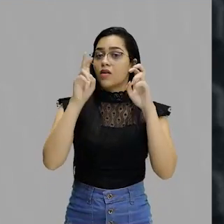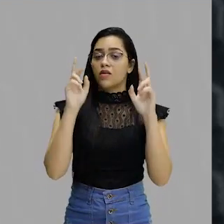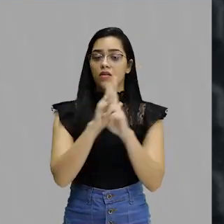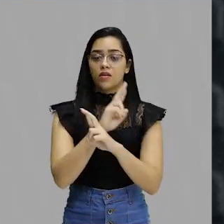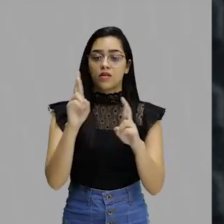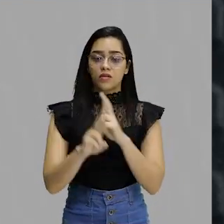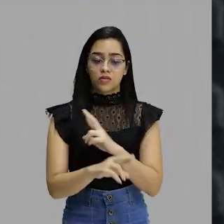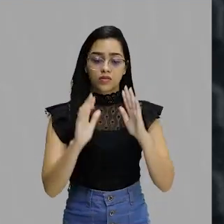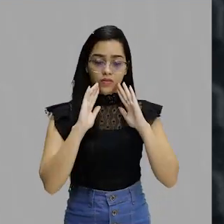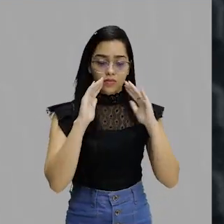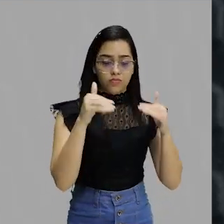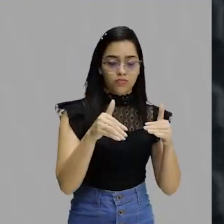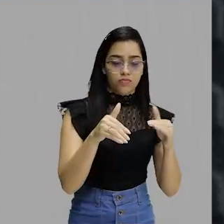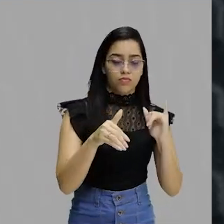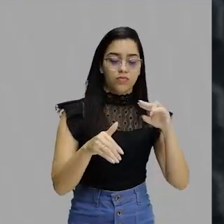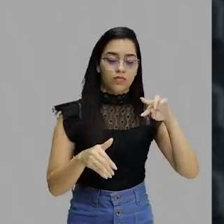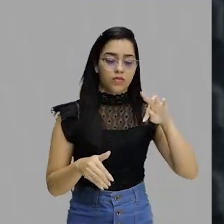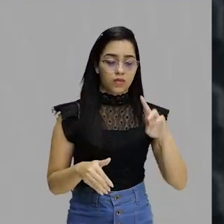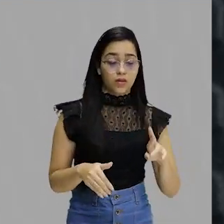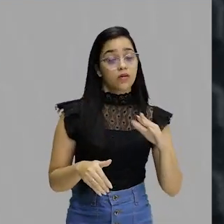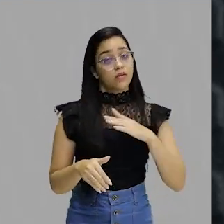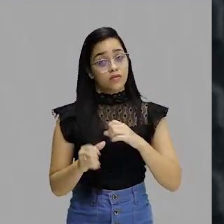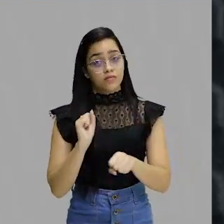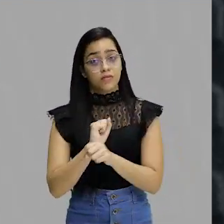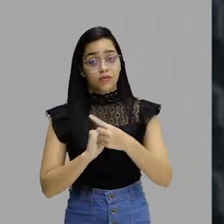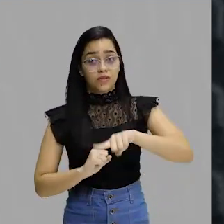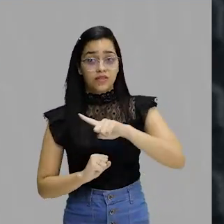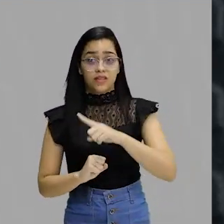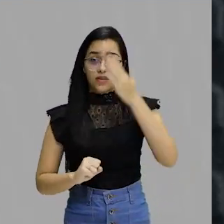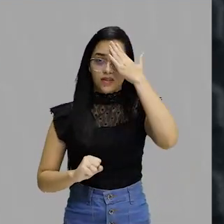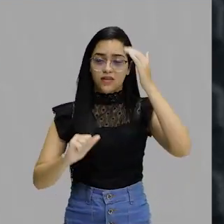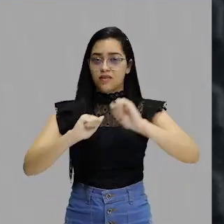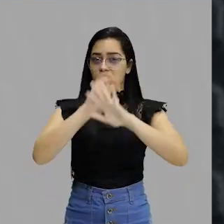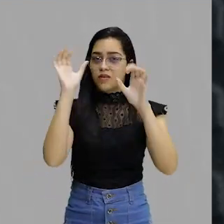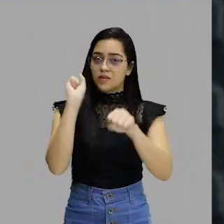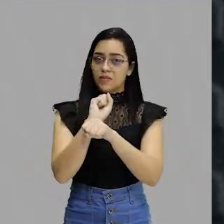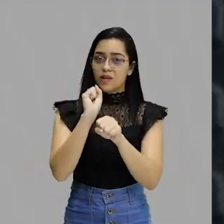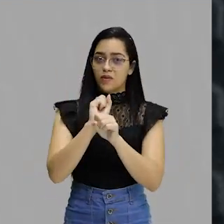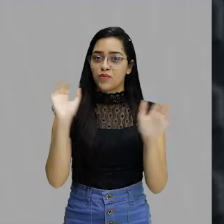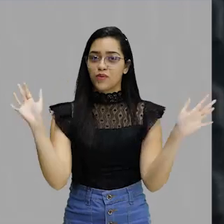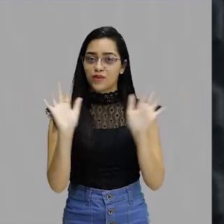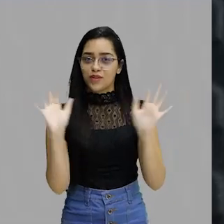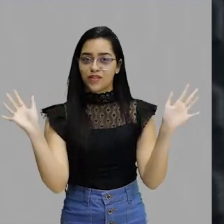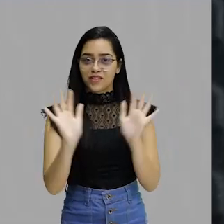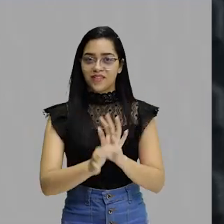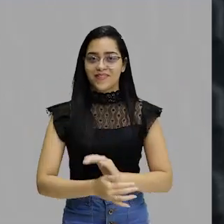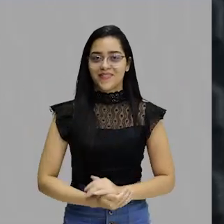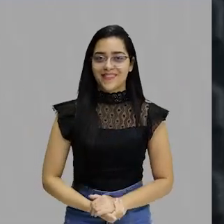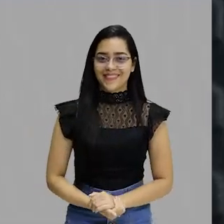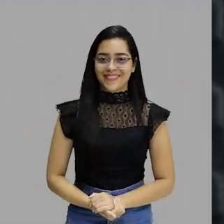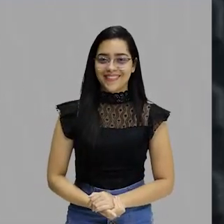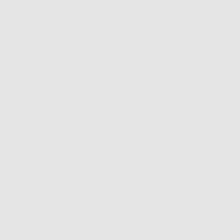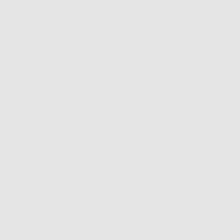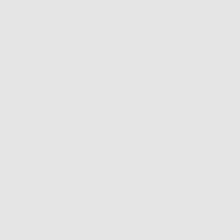relações interespecíficas. Espero que vocês tenham entendido. Aguardo todos na próxima aula. Até mais. Tchau, tchau.